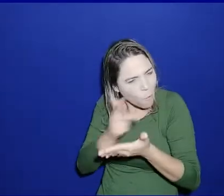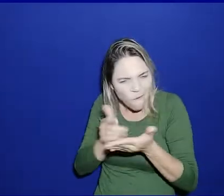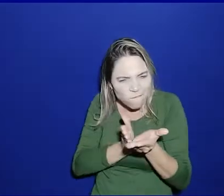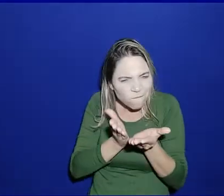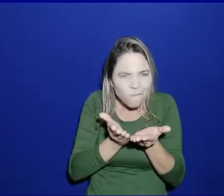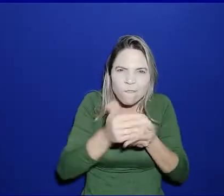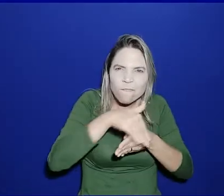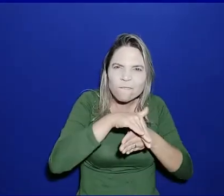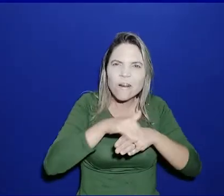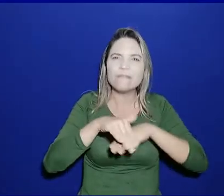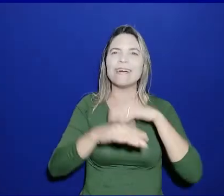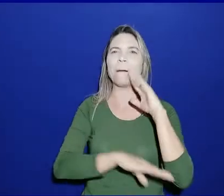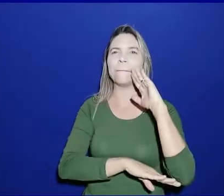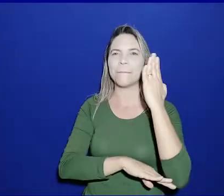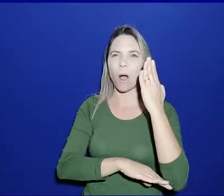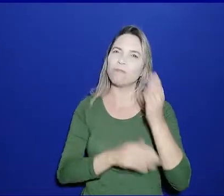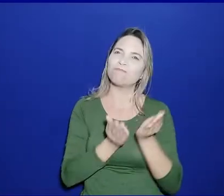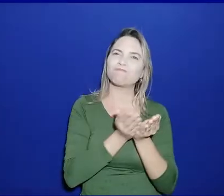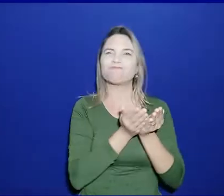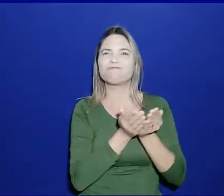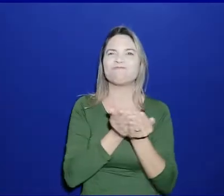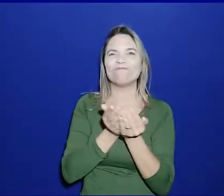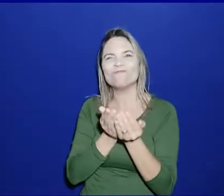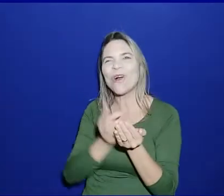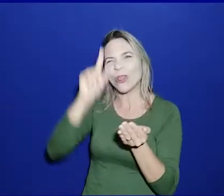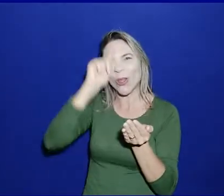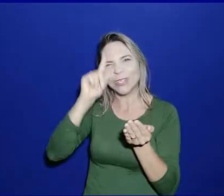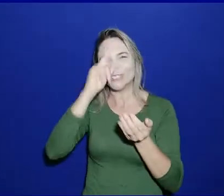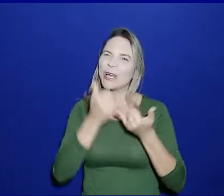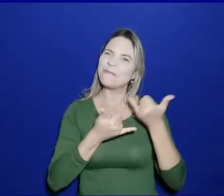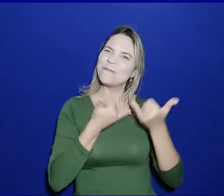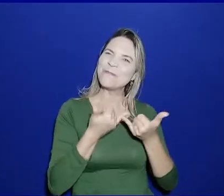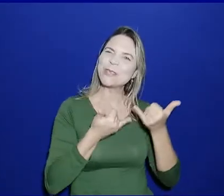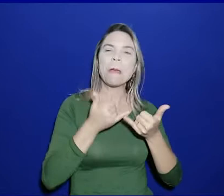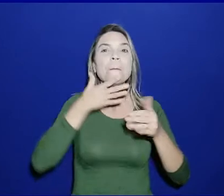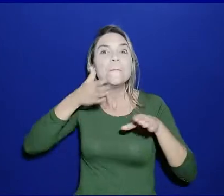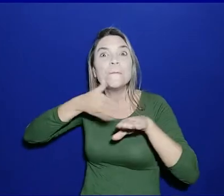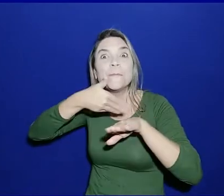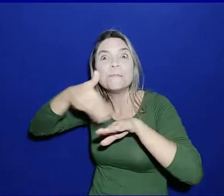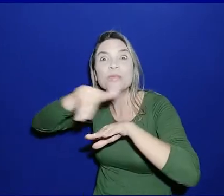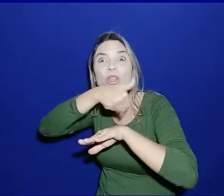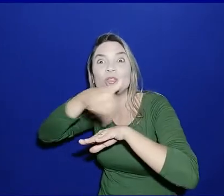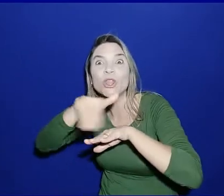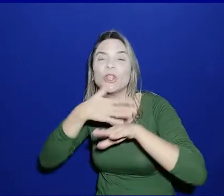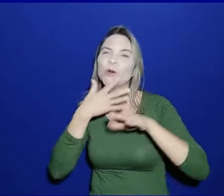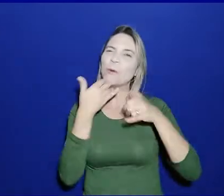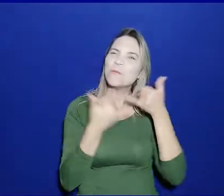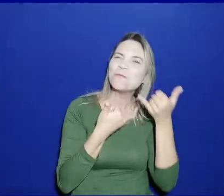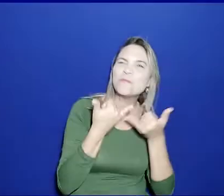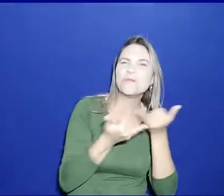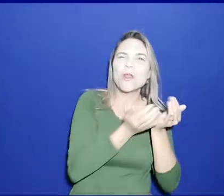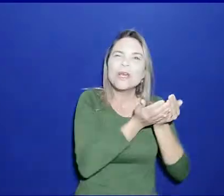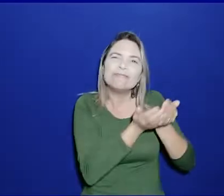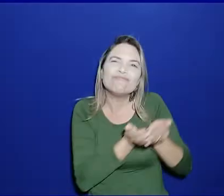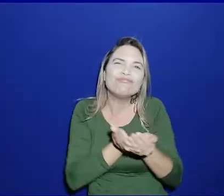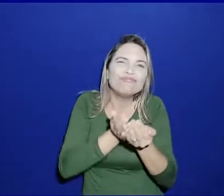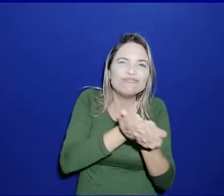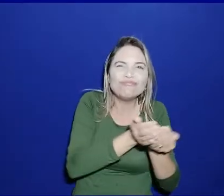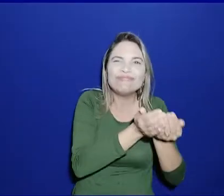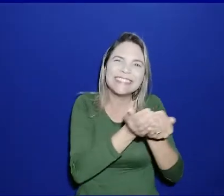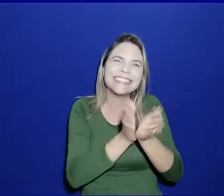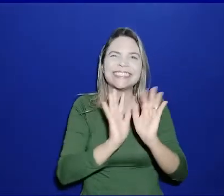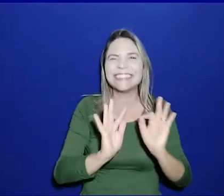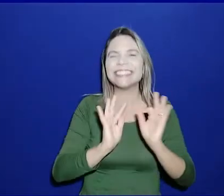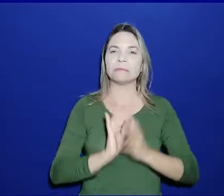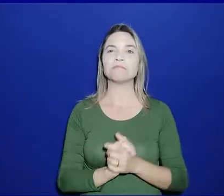barquinho. Andava com o barquinho. Todos os dias valorizava aquele barquinho ao brincar com ele. Mas um